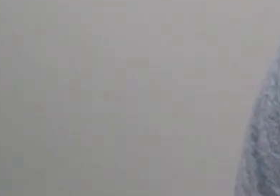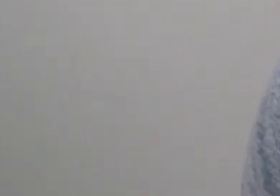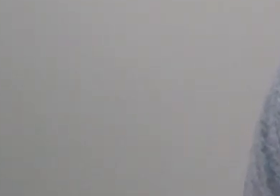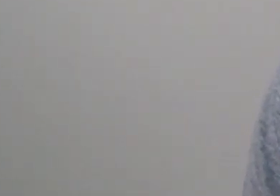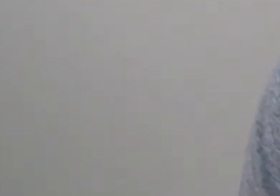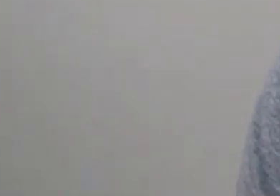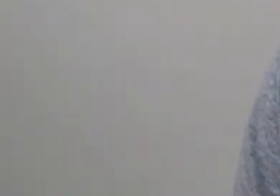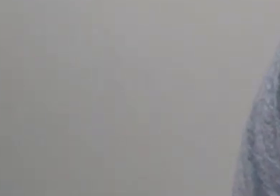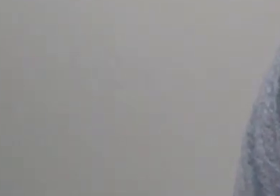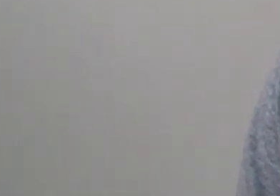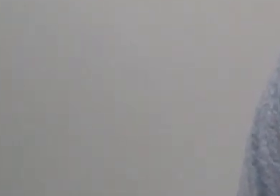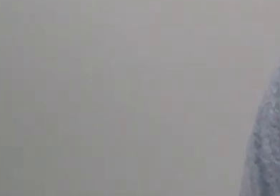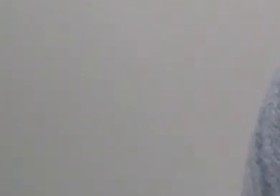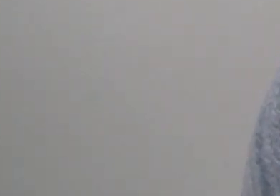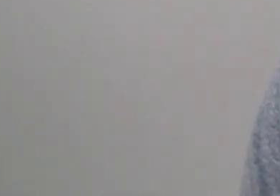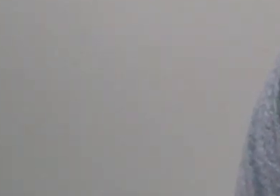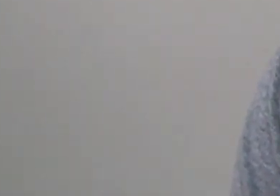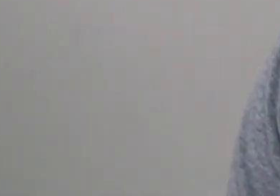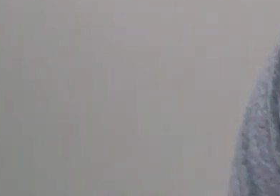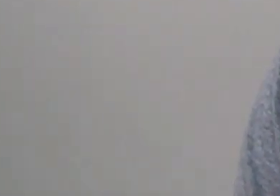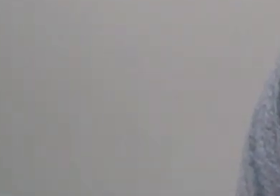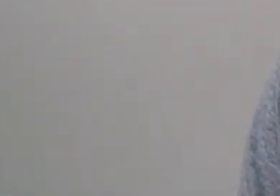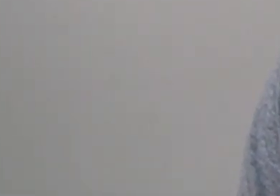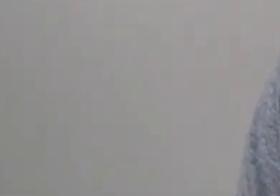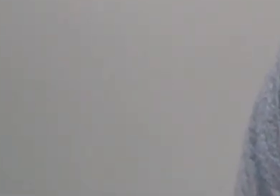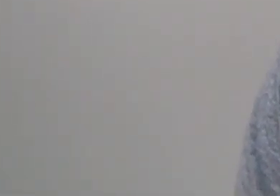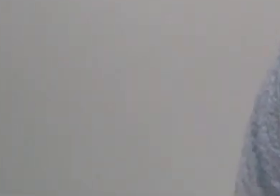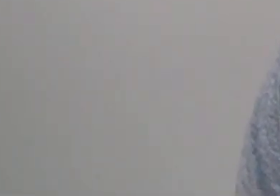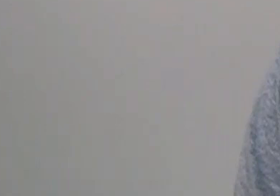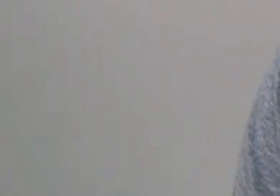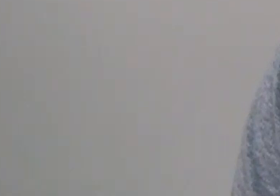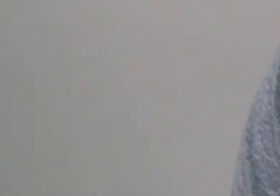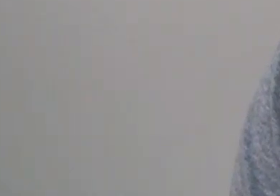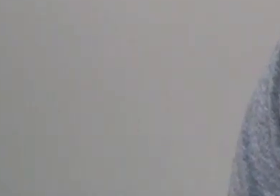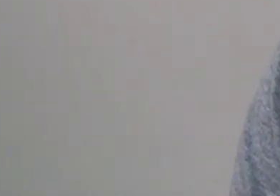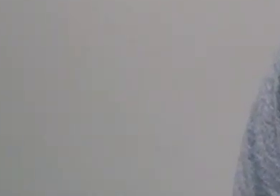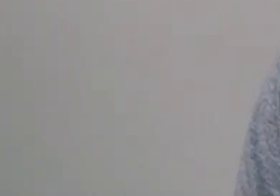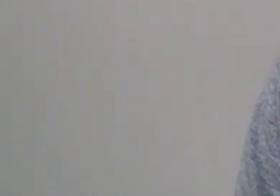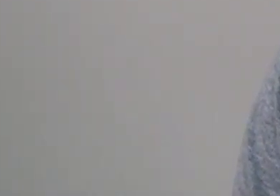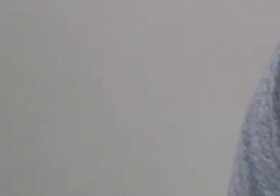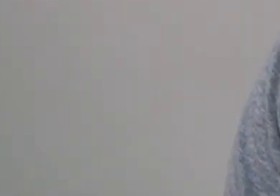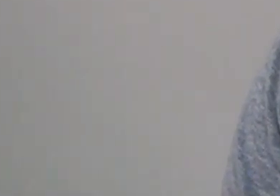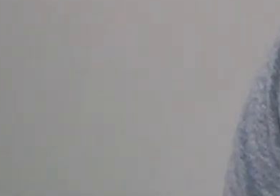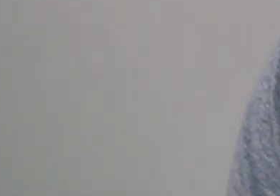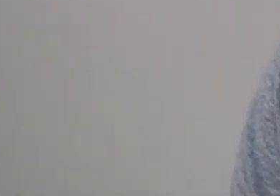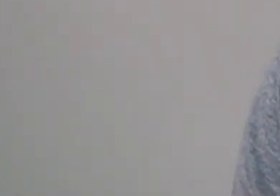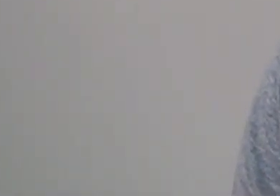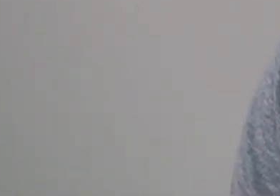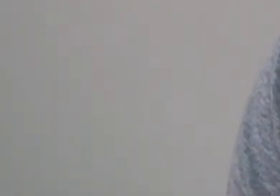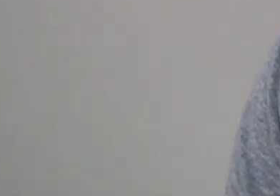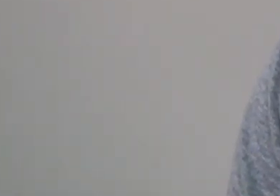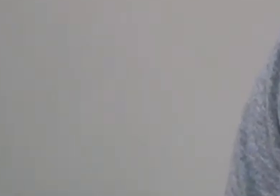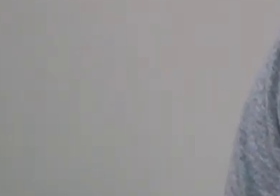segue firme e forte com você, estamos aguardando seu retorno novamente, né? E dizer que a gente não abandona